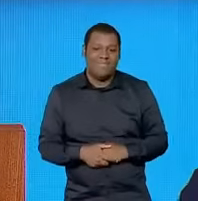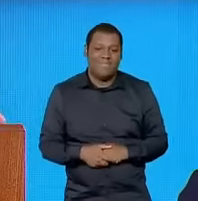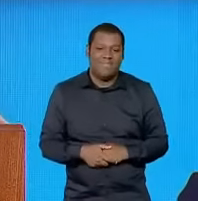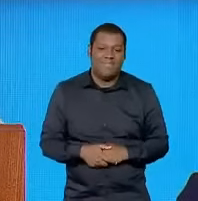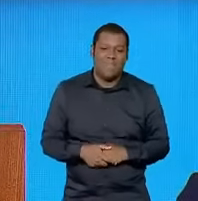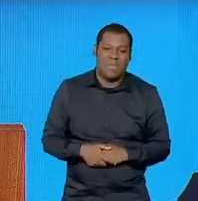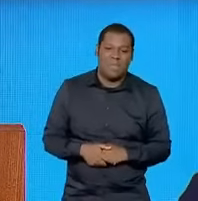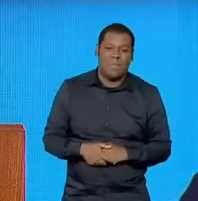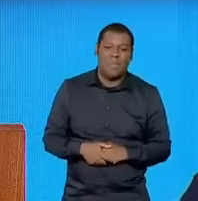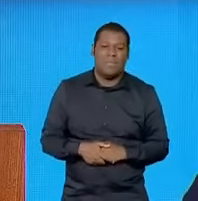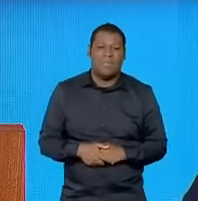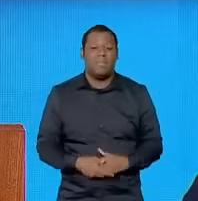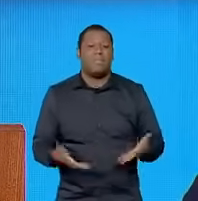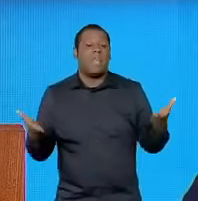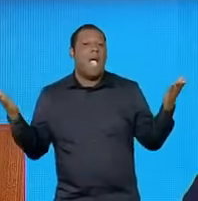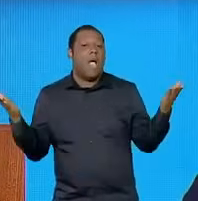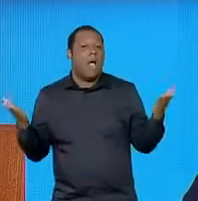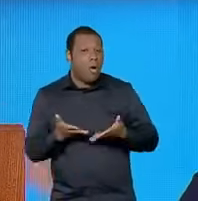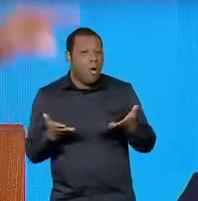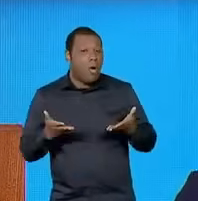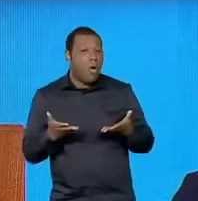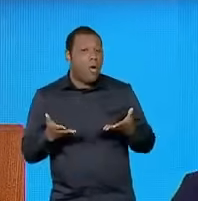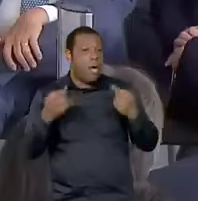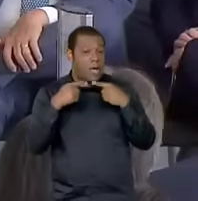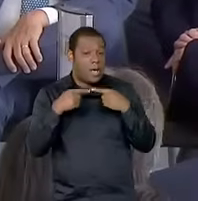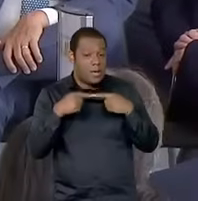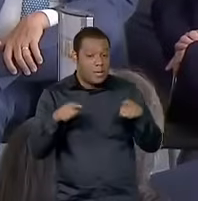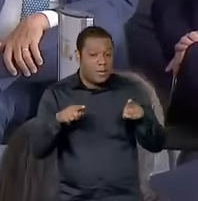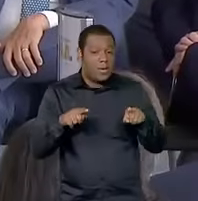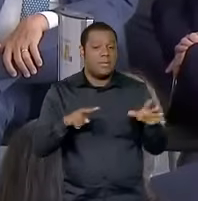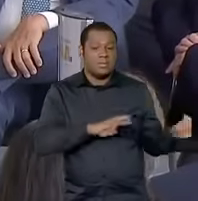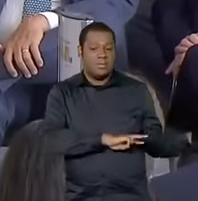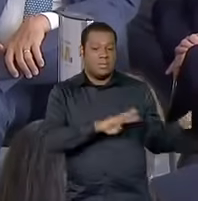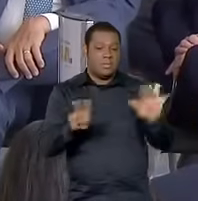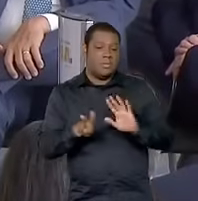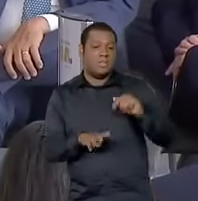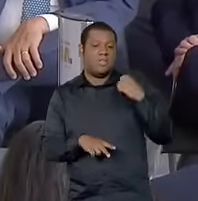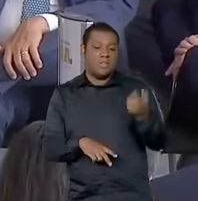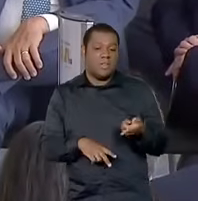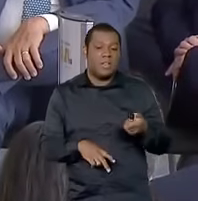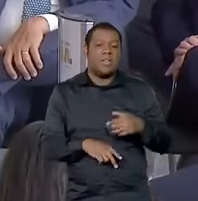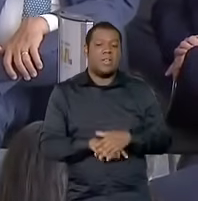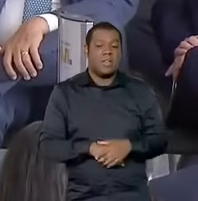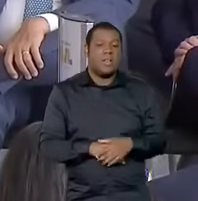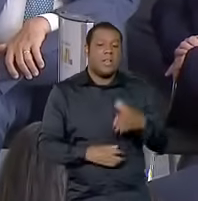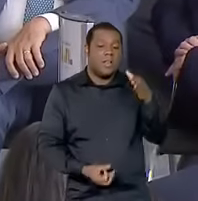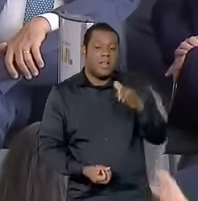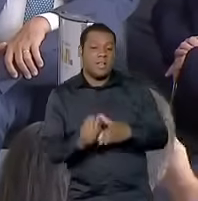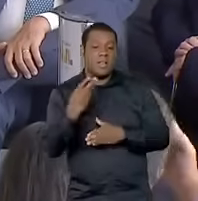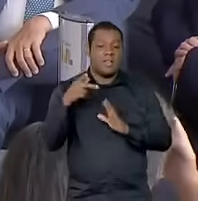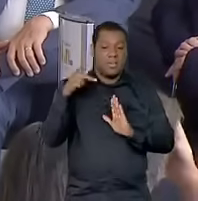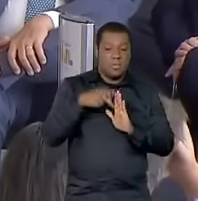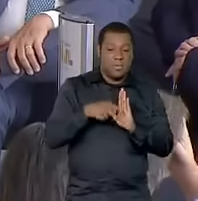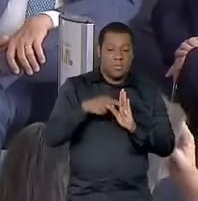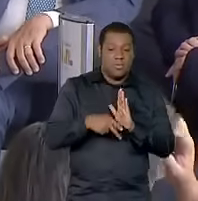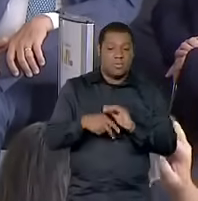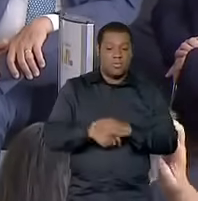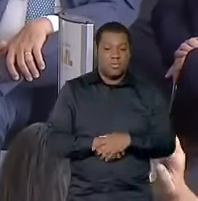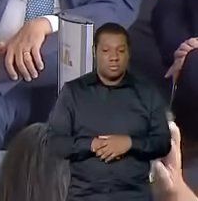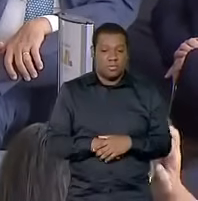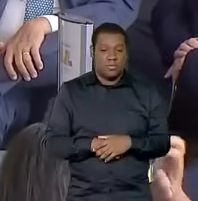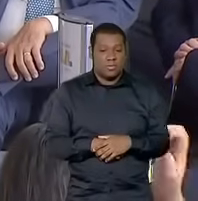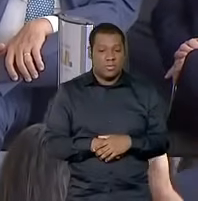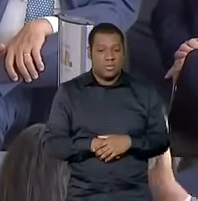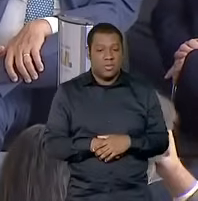Nós agora sim vamos lançar a semana que vem um programa de financiamento, um programa